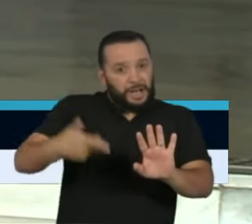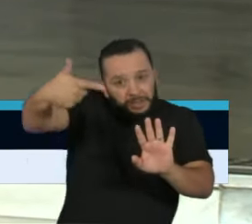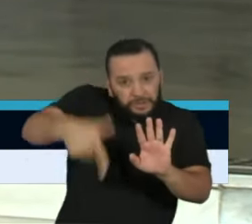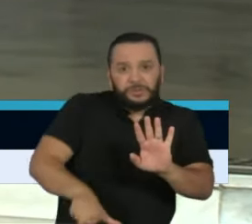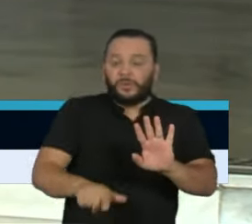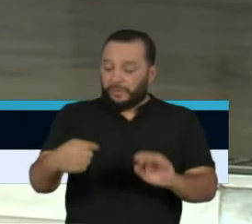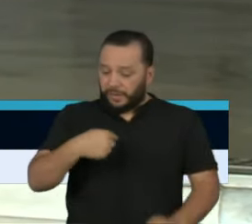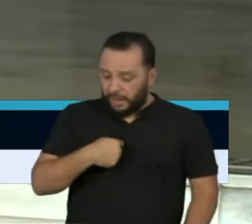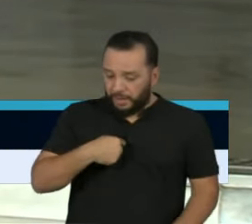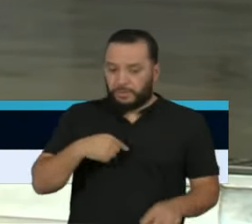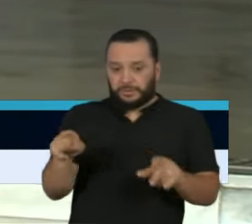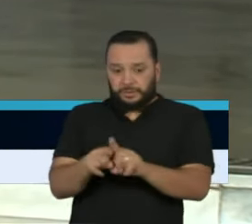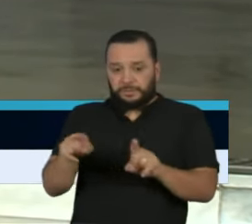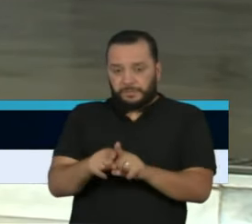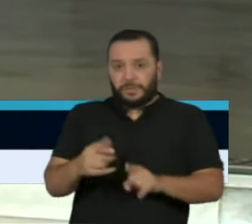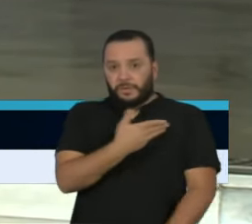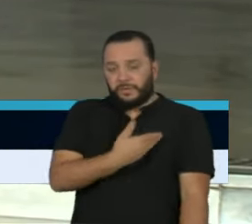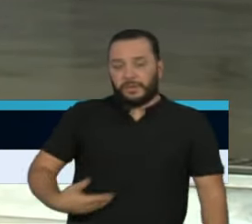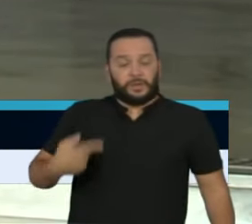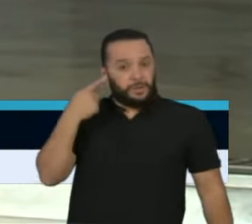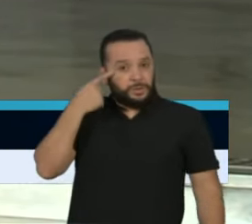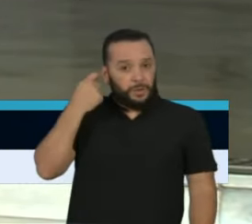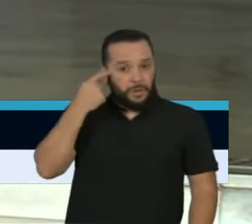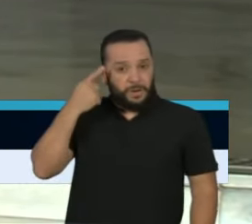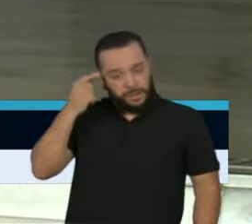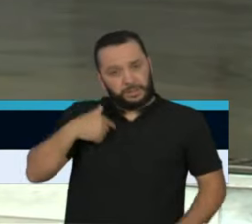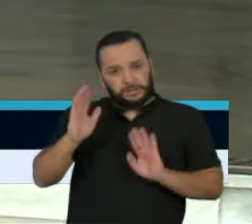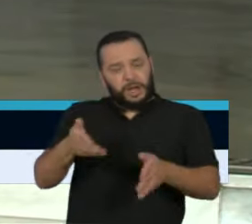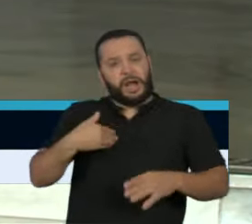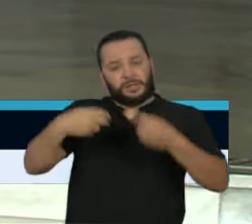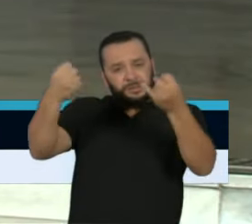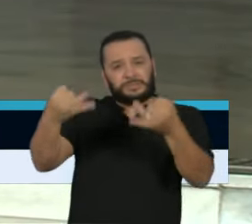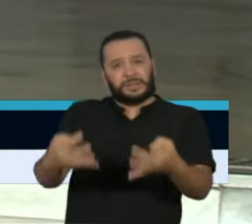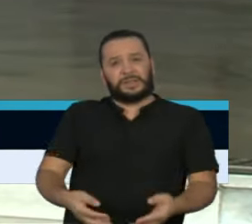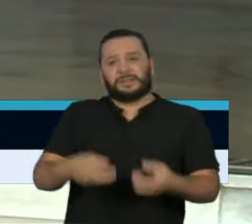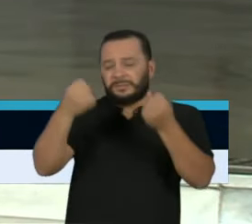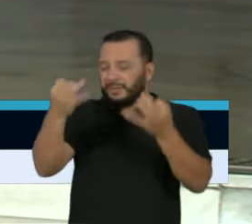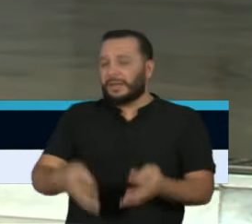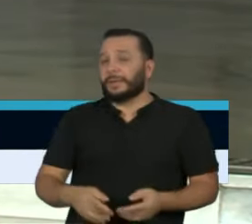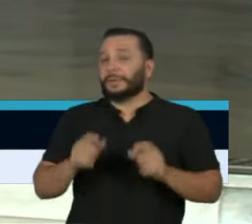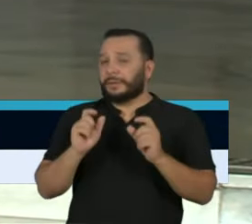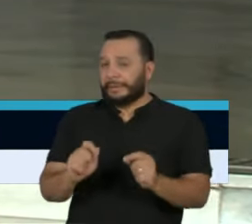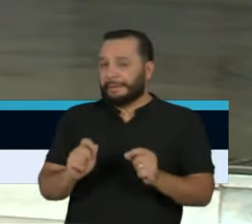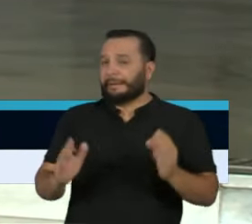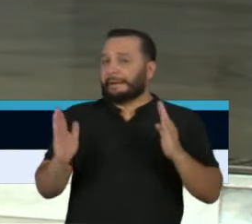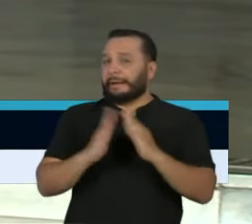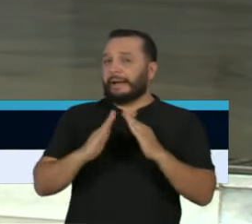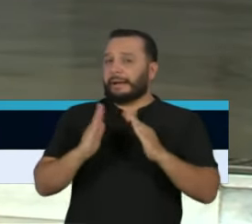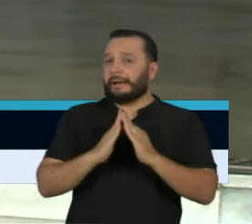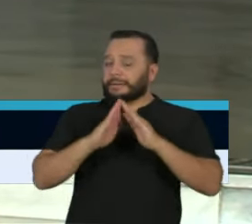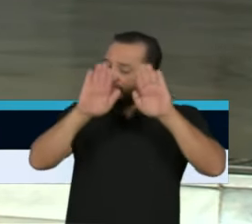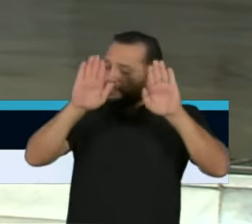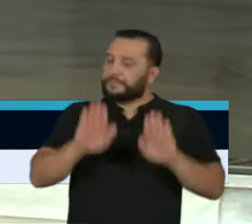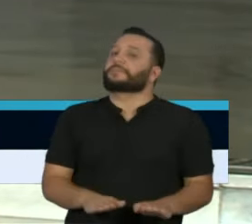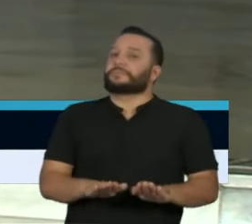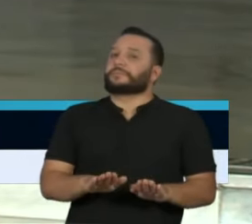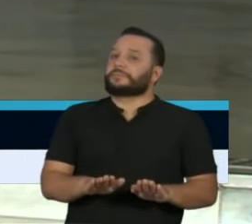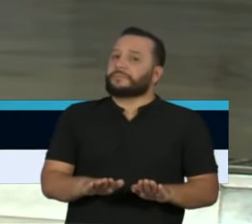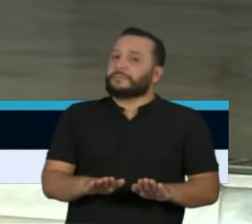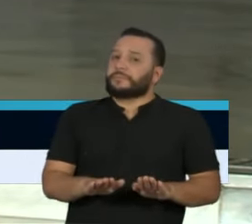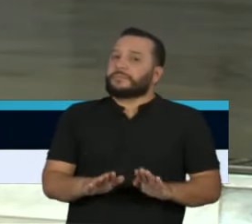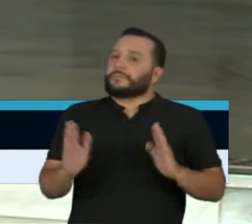quanto o governador João Dória, a gente vem dizendo já há algum tempo, para as pessoas permanecerem em casa. Nesse momento,